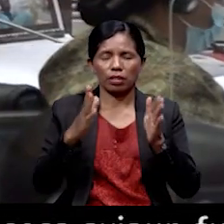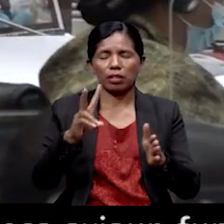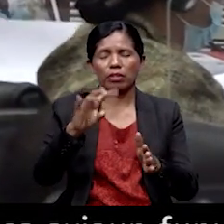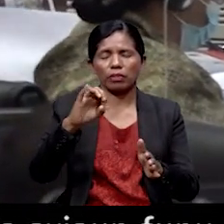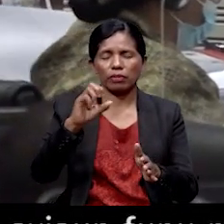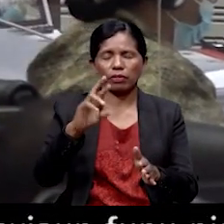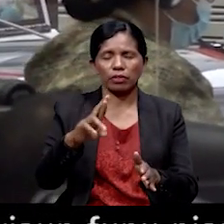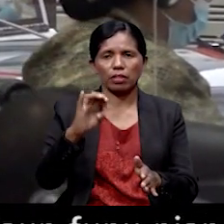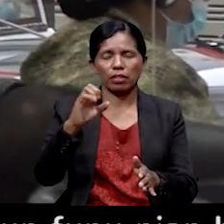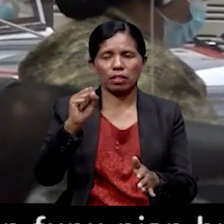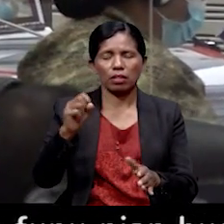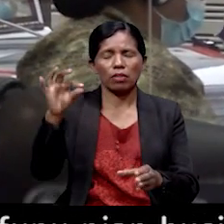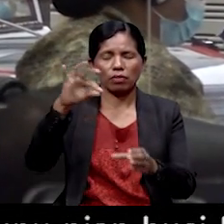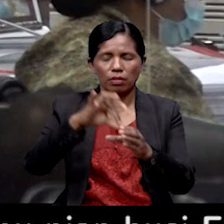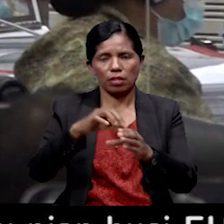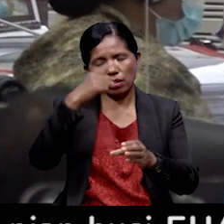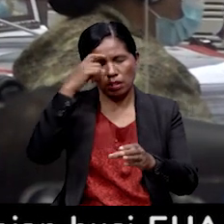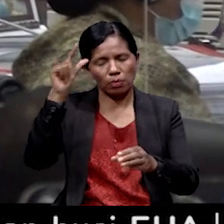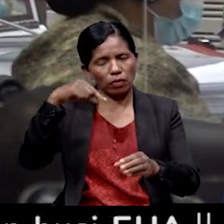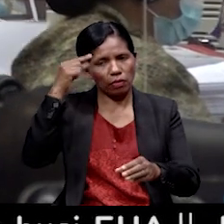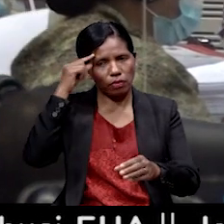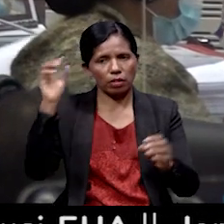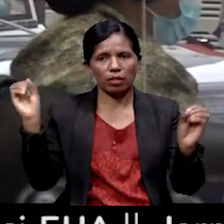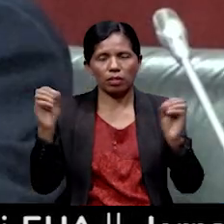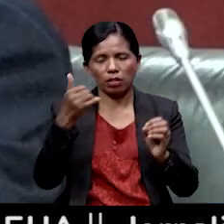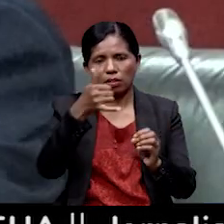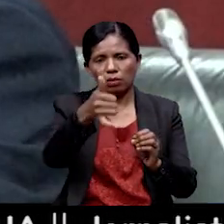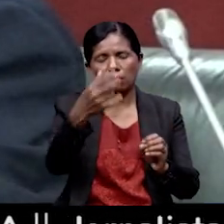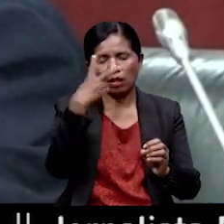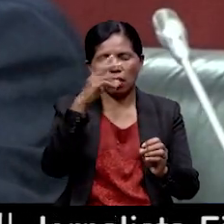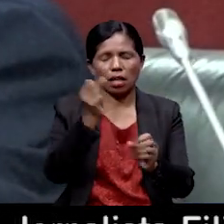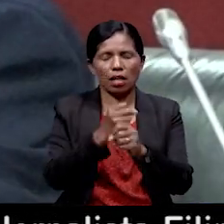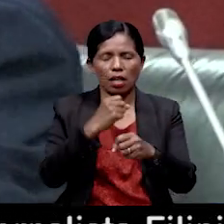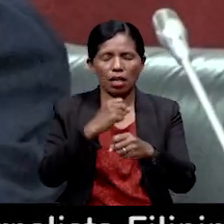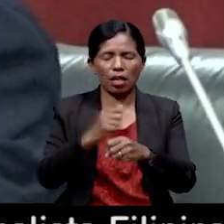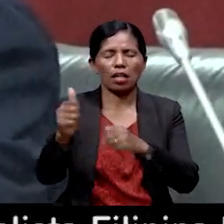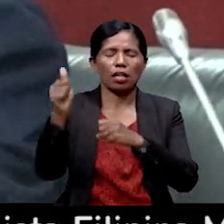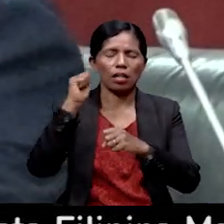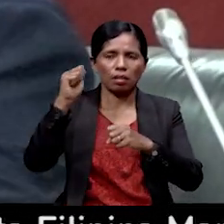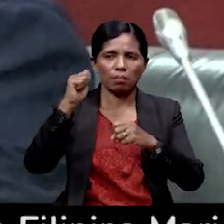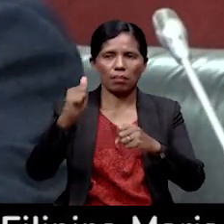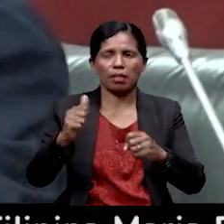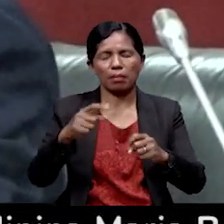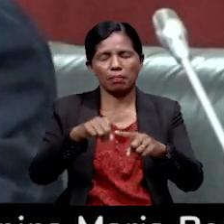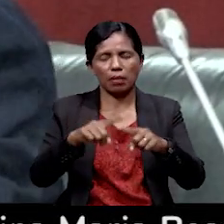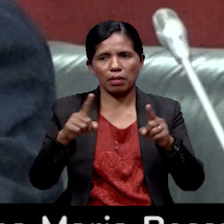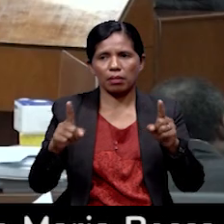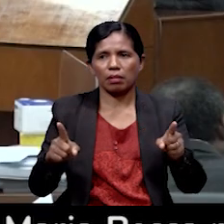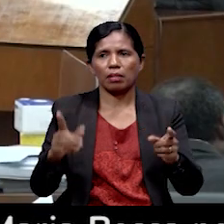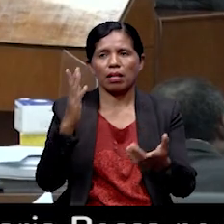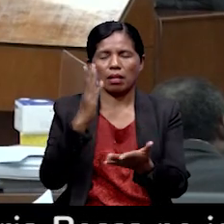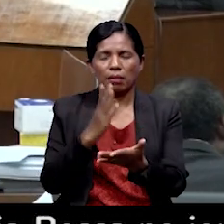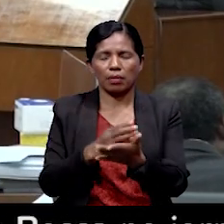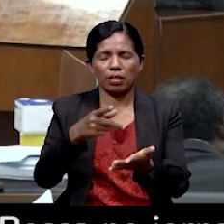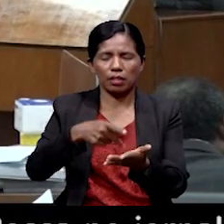contra o pedido de extensão Tamba governante Sira tumba a campanha de vacinação O perdem Mas atrasa o pagamento